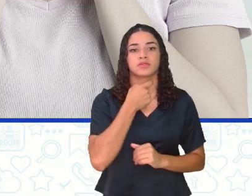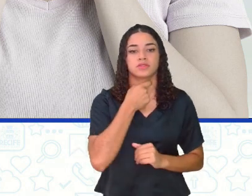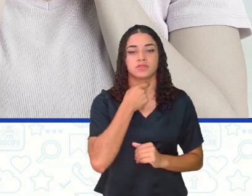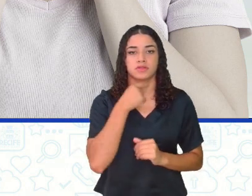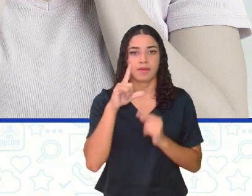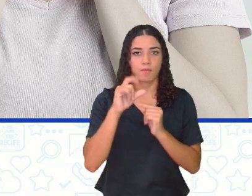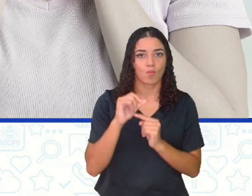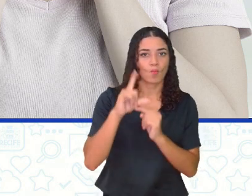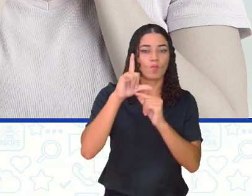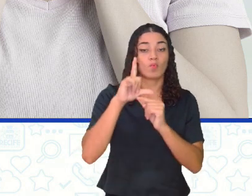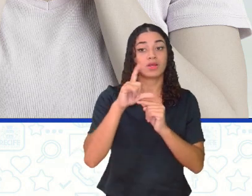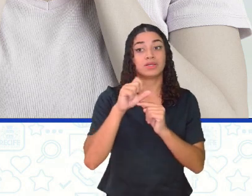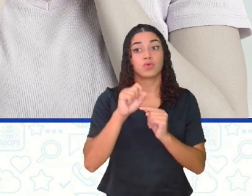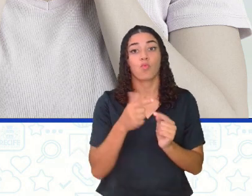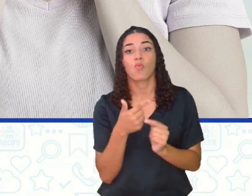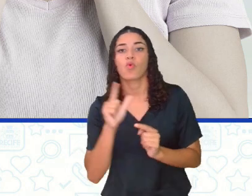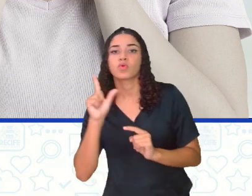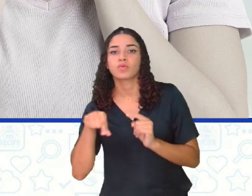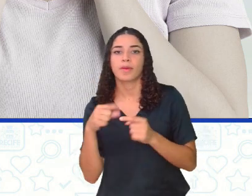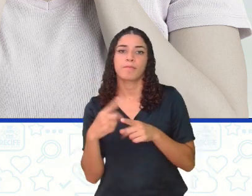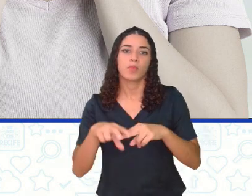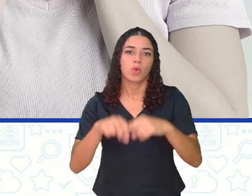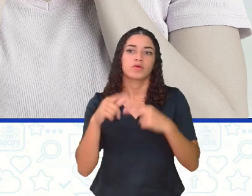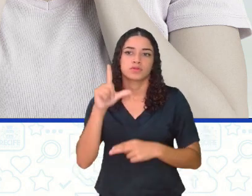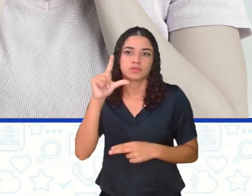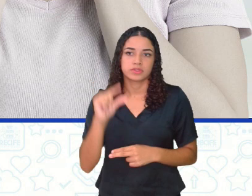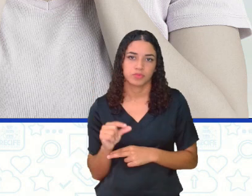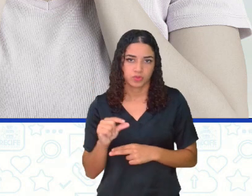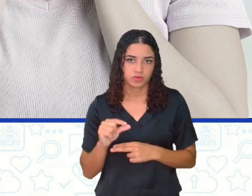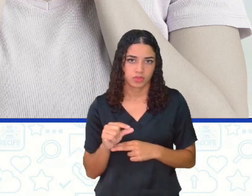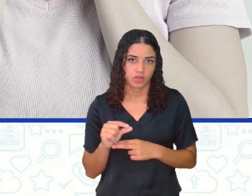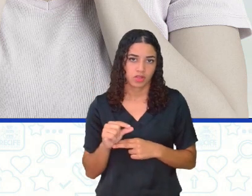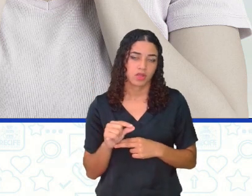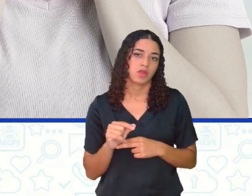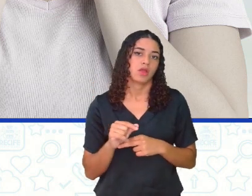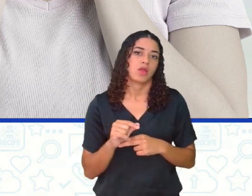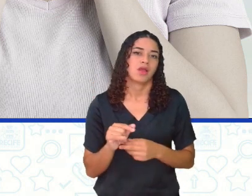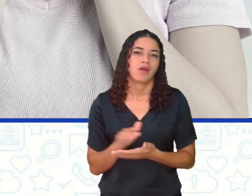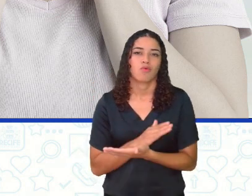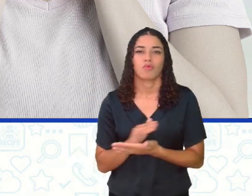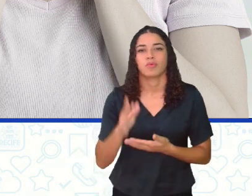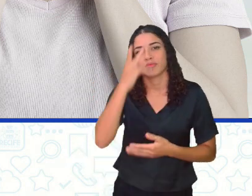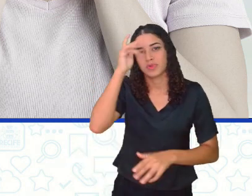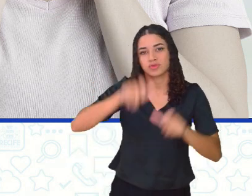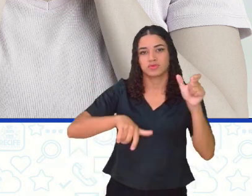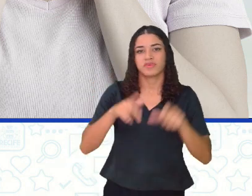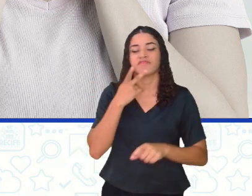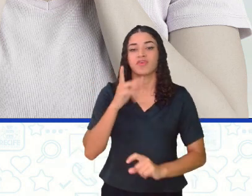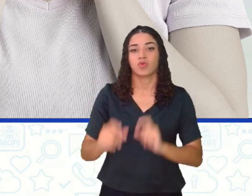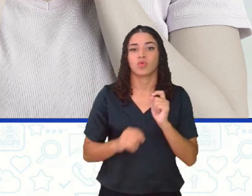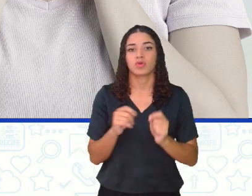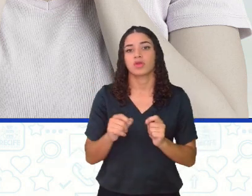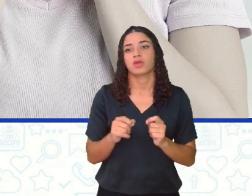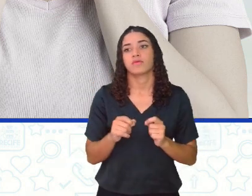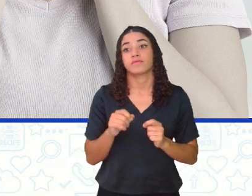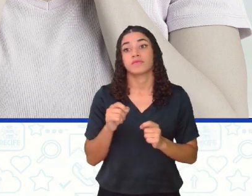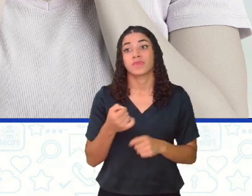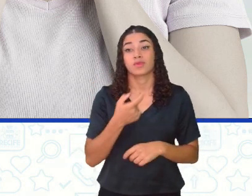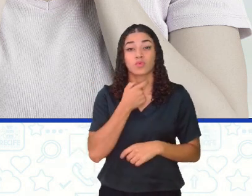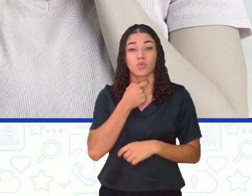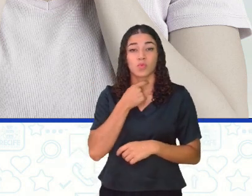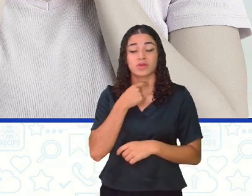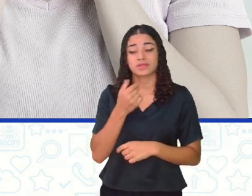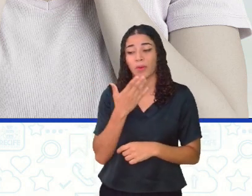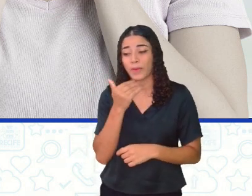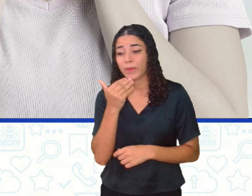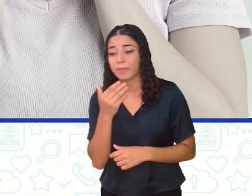muito comum a gente ouvir as pessoas dizerem assim, a disfunção está tão grande no corpo de fulano que a pessoa nem está se